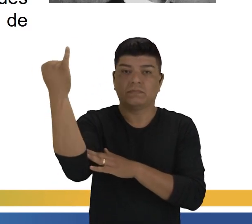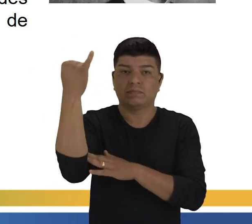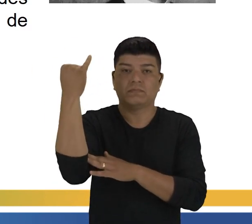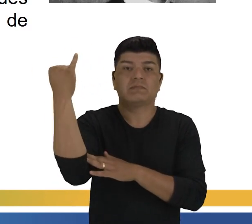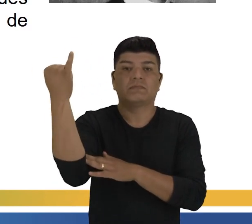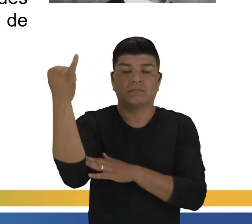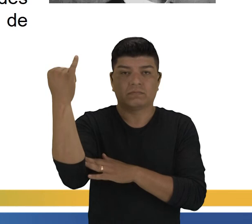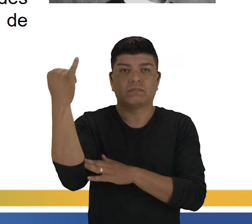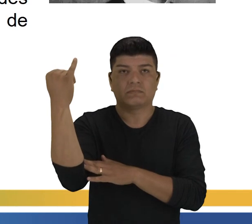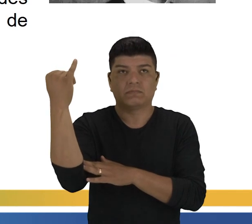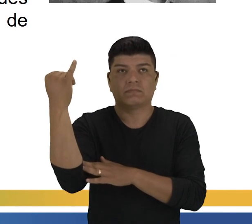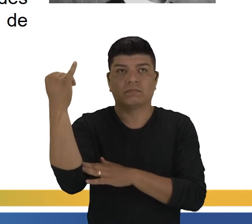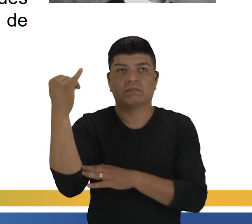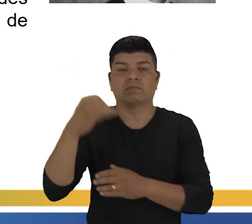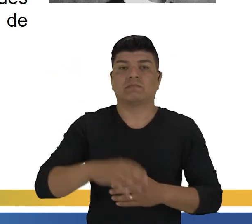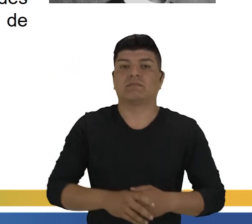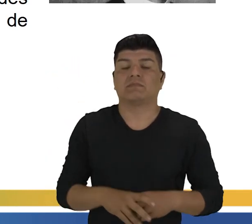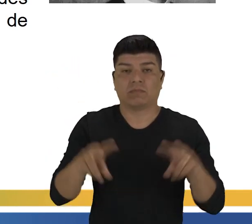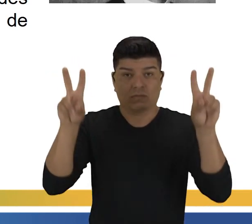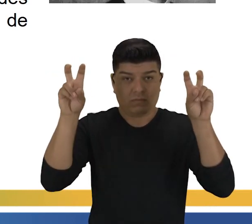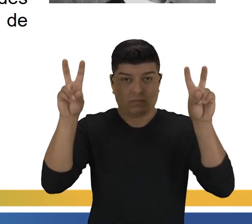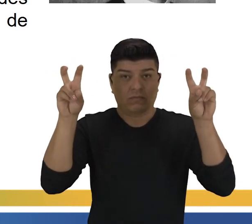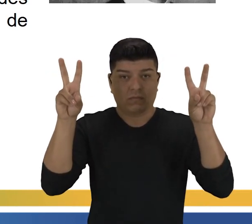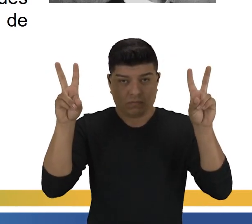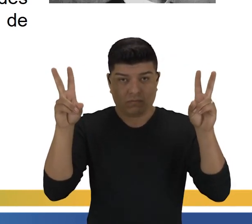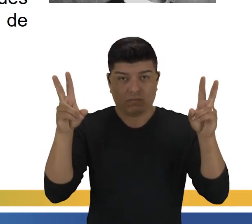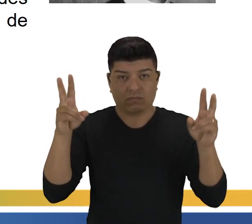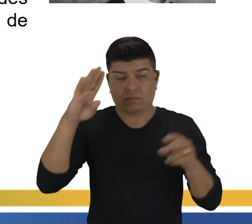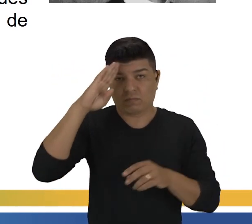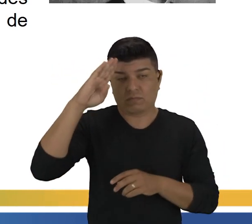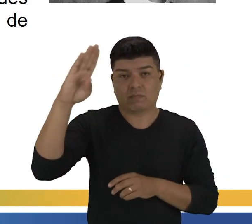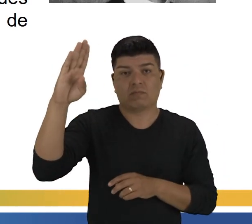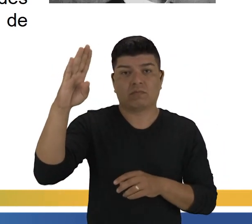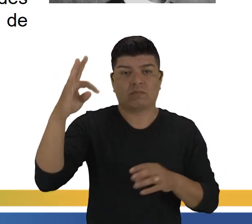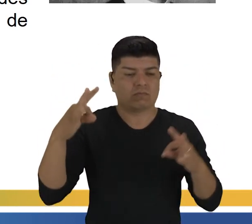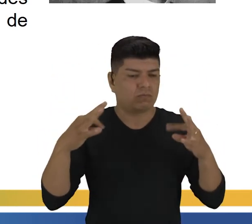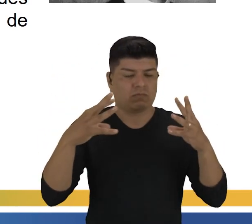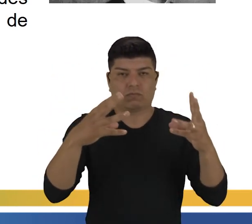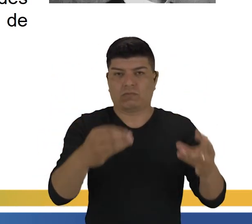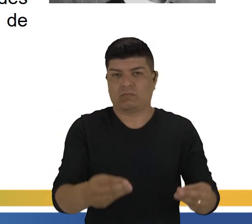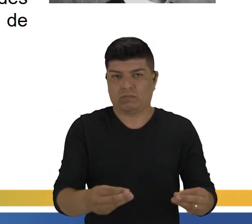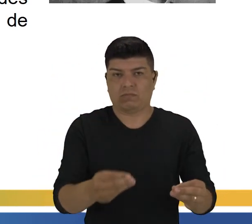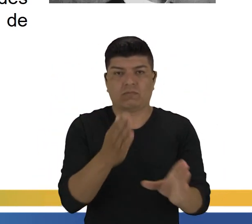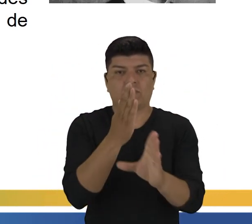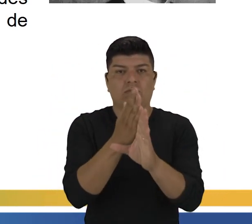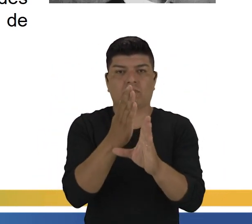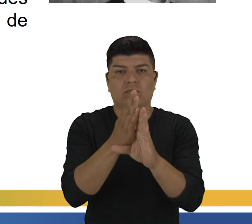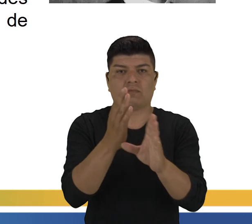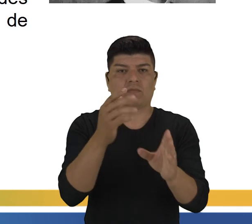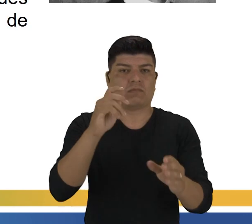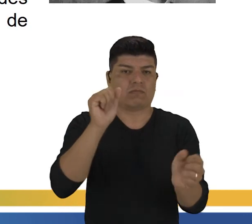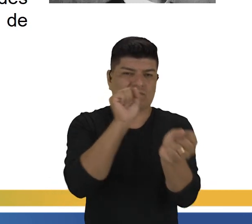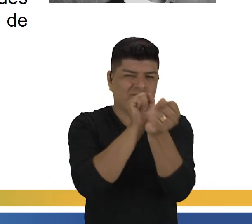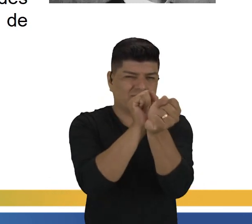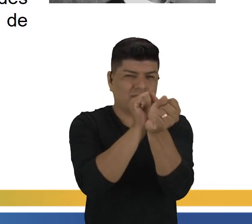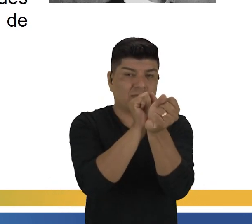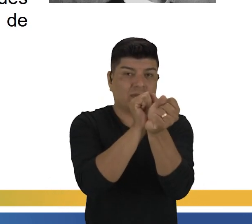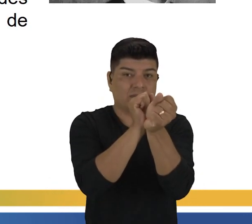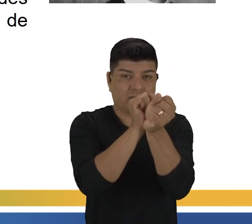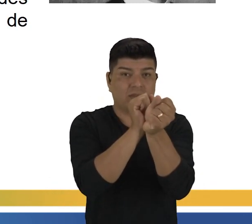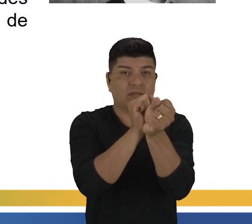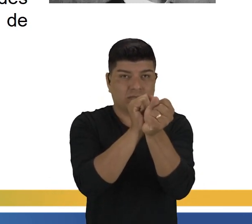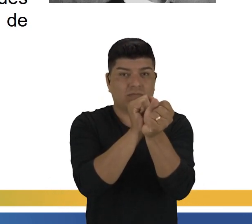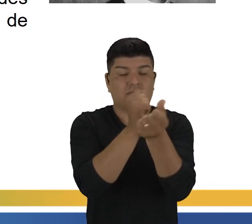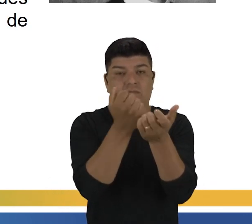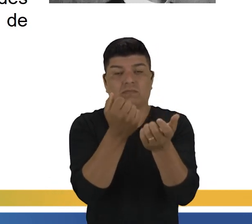com essa questão abolicionista. Os seus temas centrais todos giravam em torno da causa dos escravos, daí o apelido que